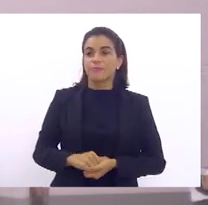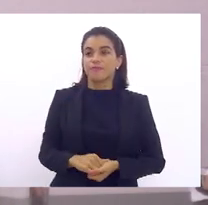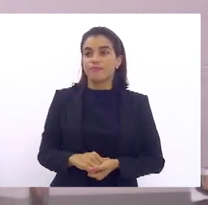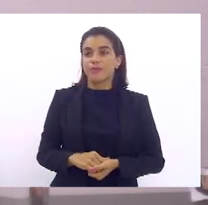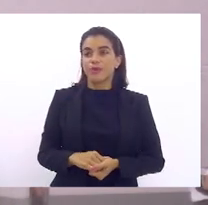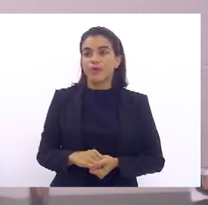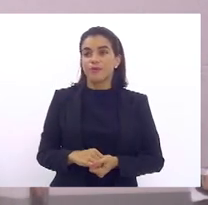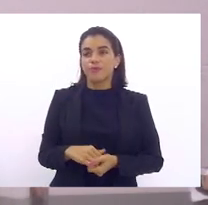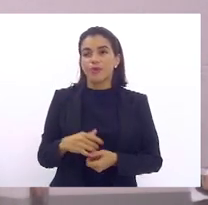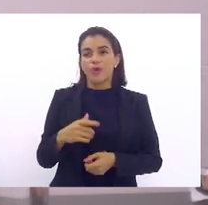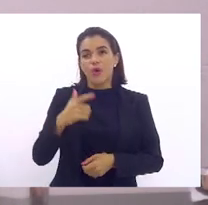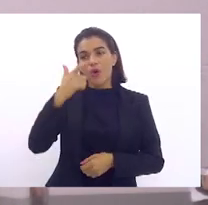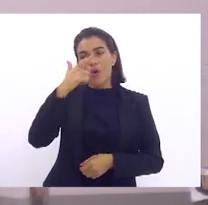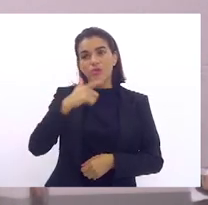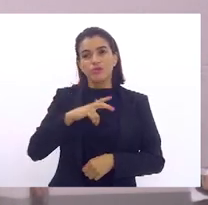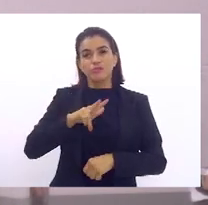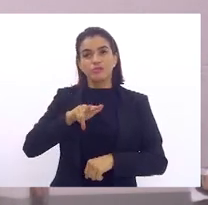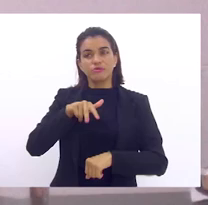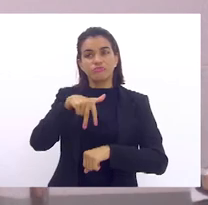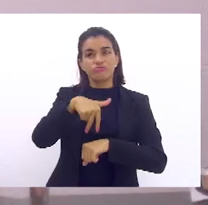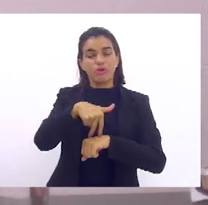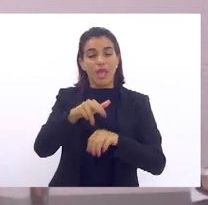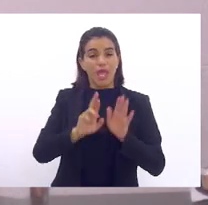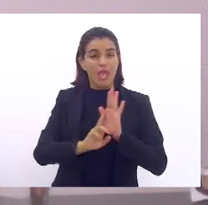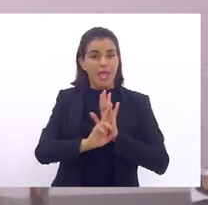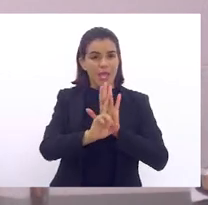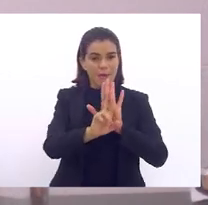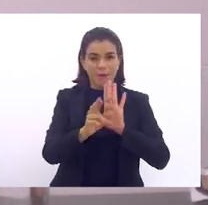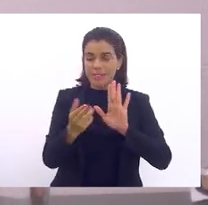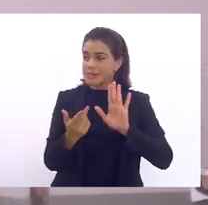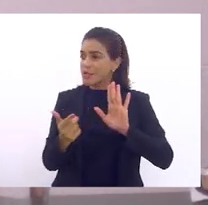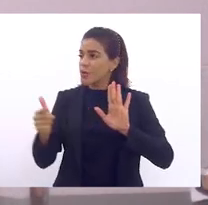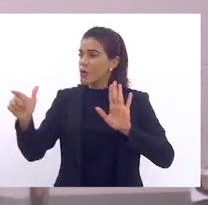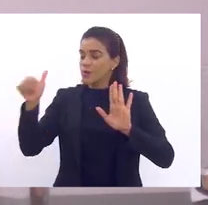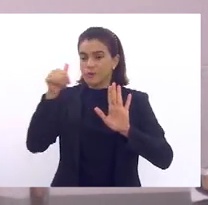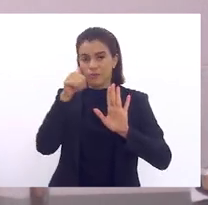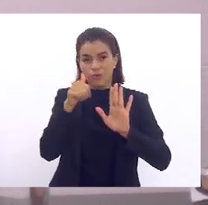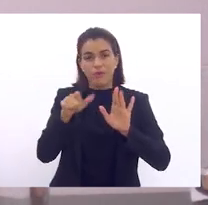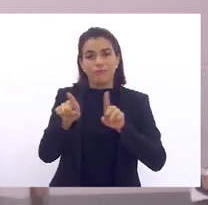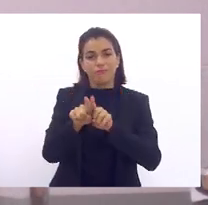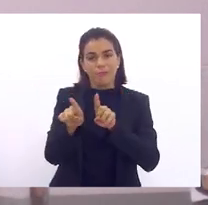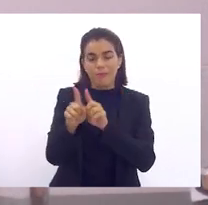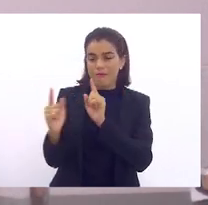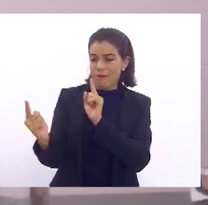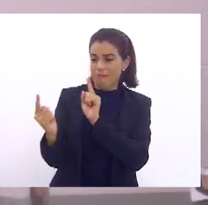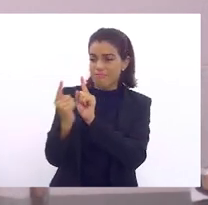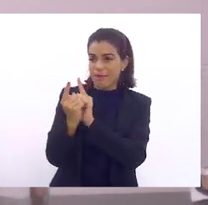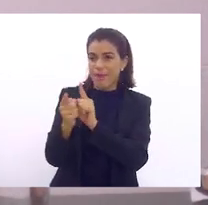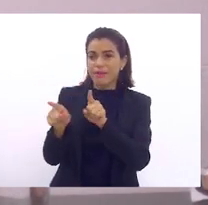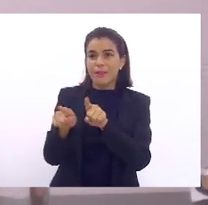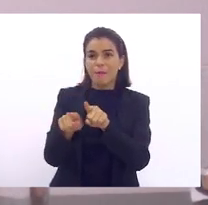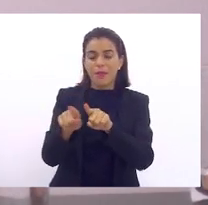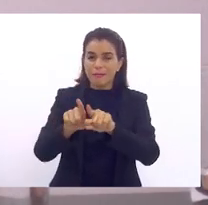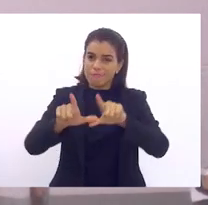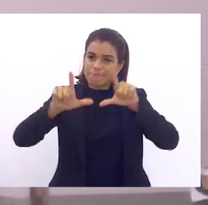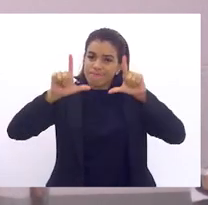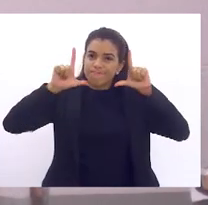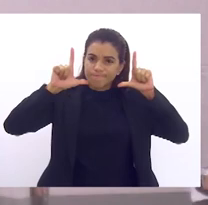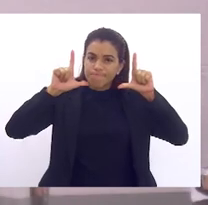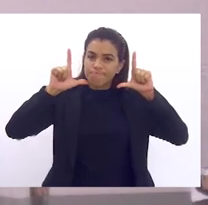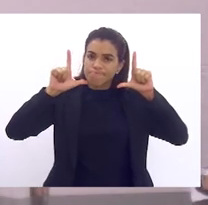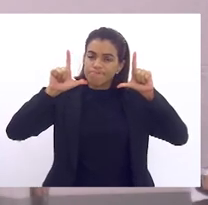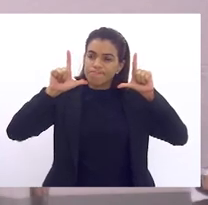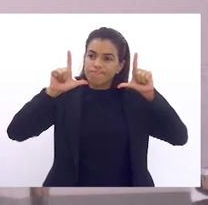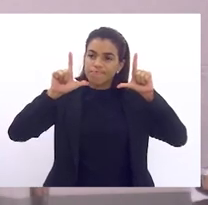coloco nesse espaço lógico representando todas as outras que foram atendidas e dando cara né dando voz a essas